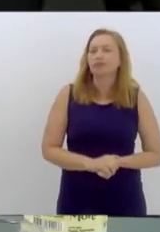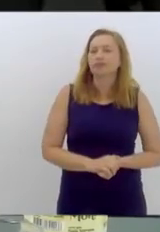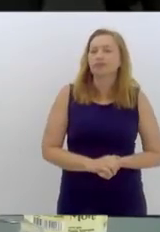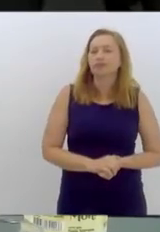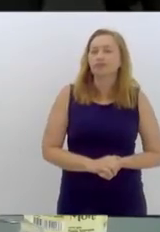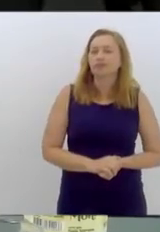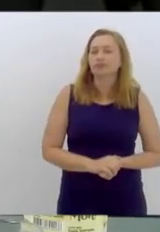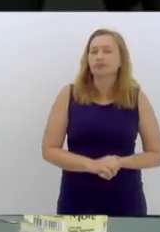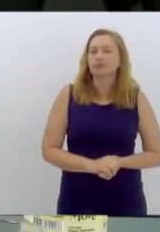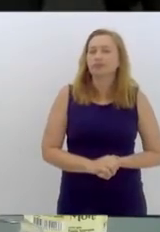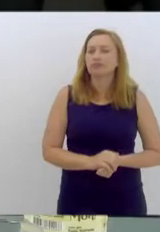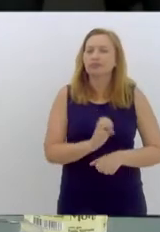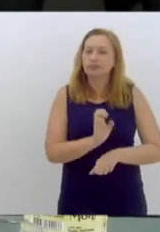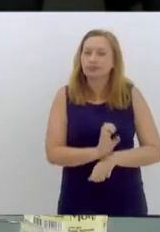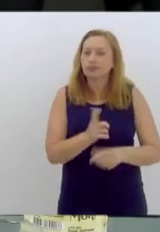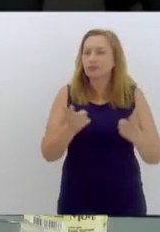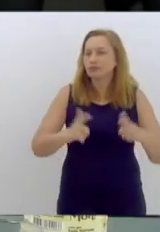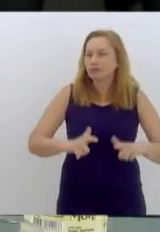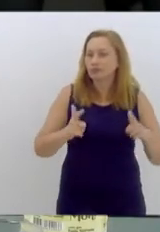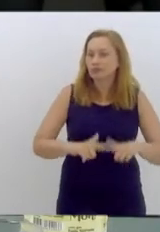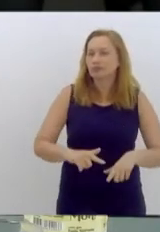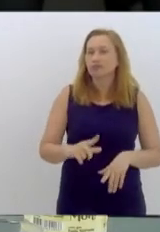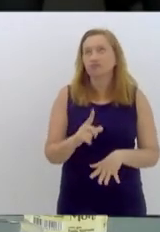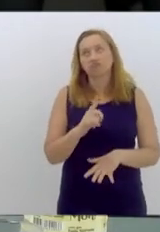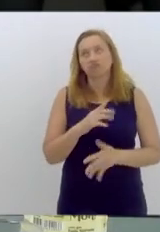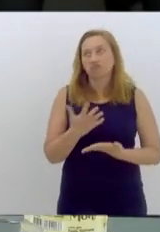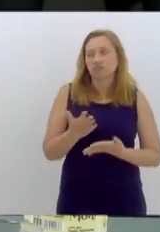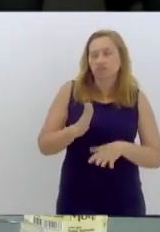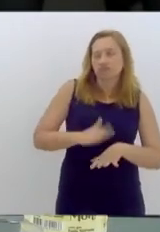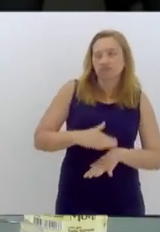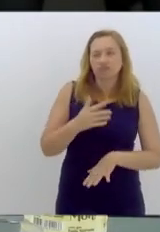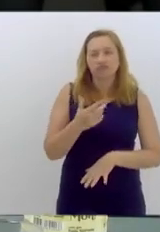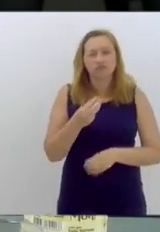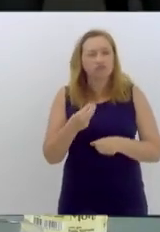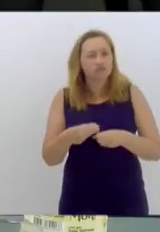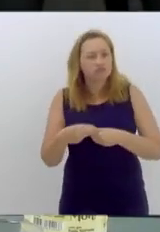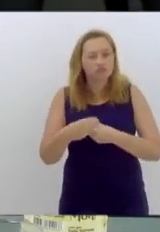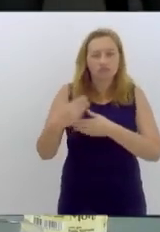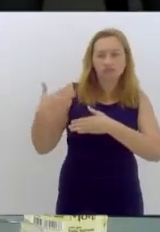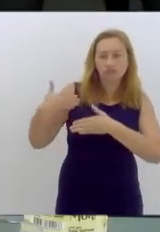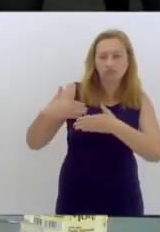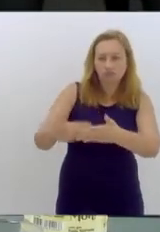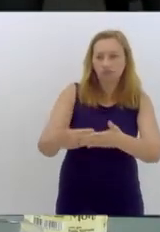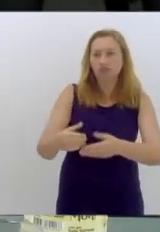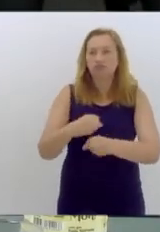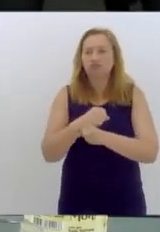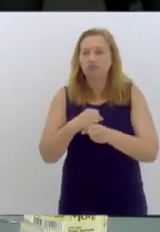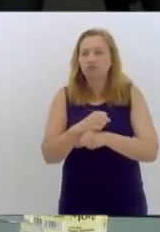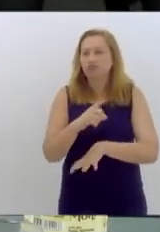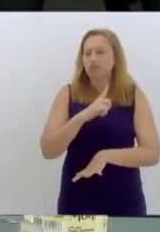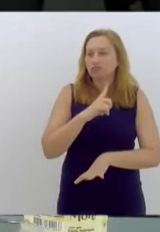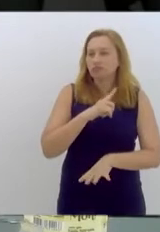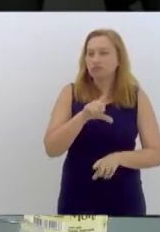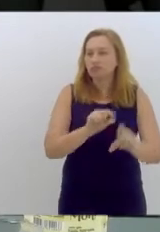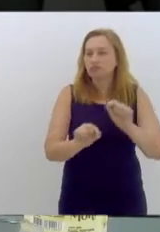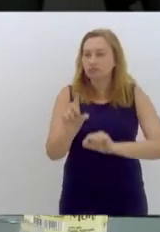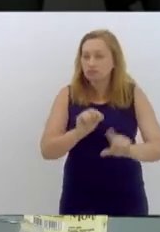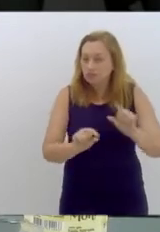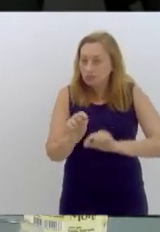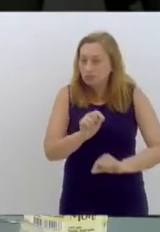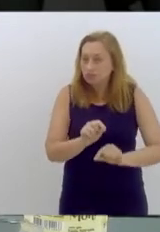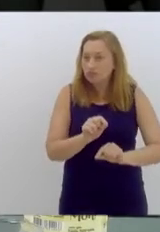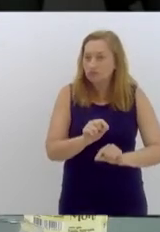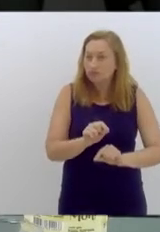Em estados onde existem talvez mais municípios, ao longo do ano, inclusive, nós temos